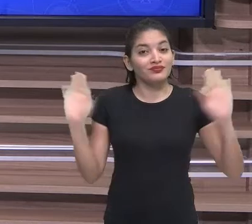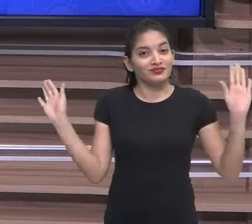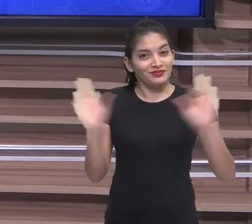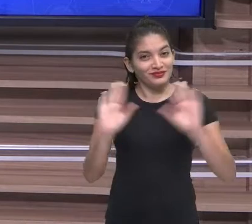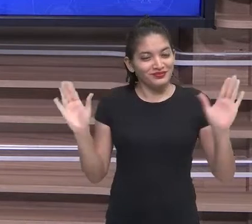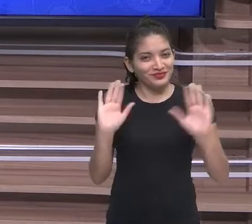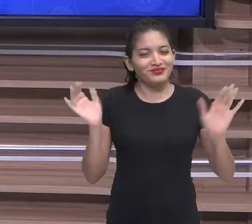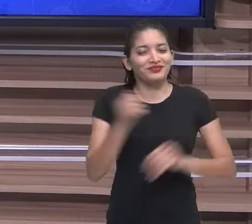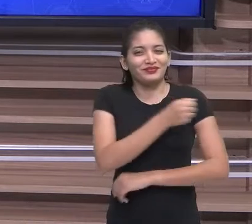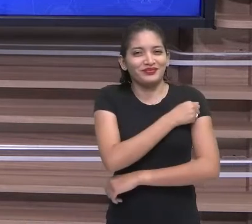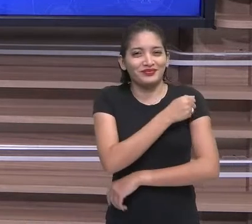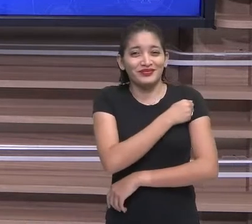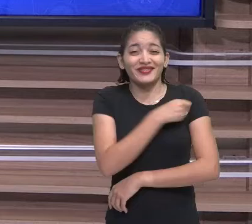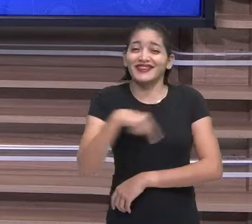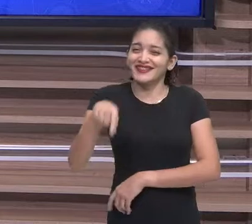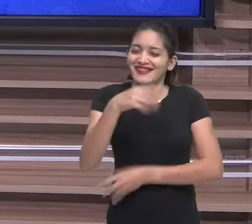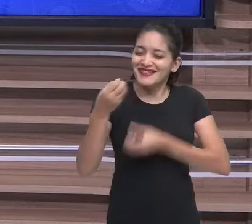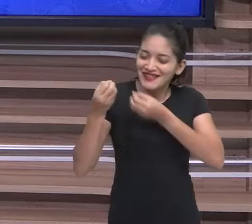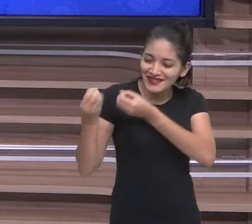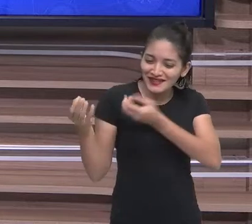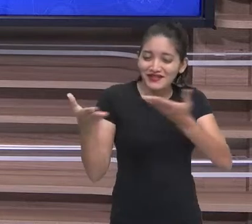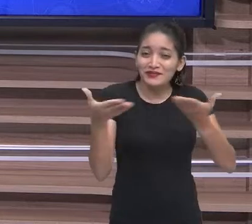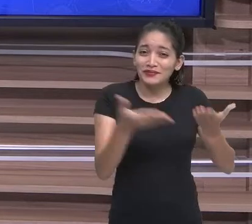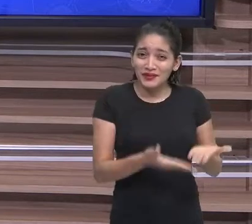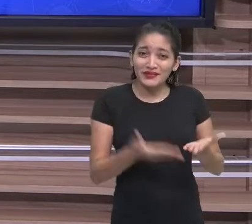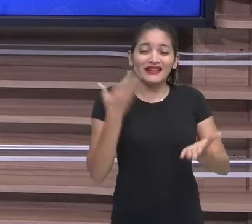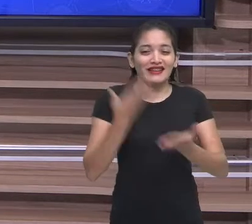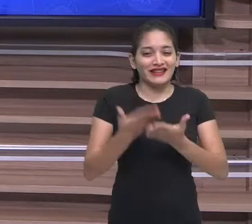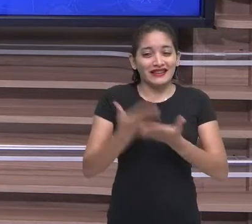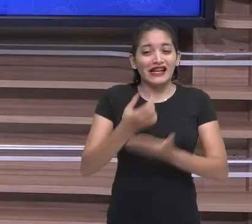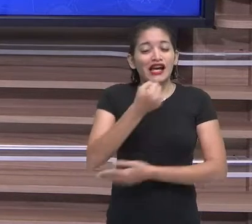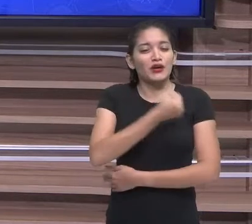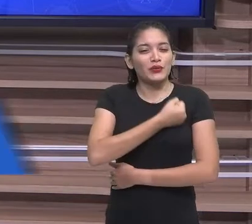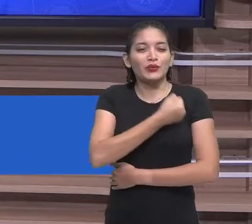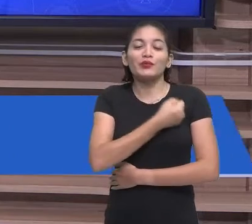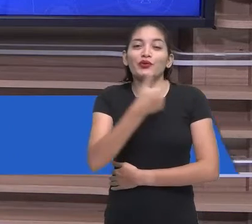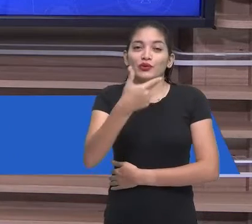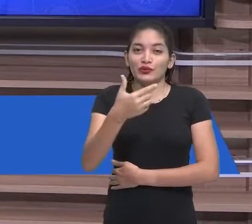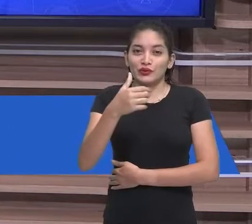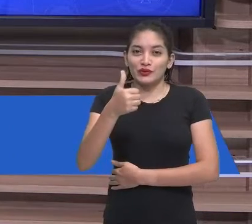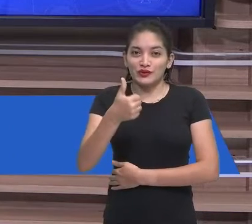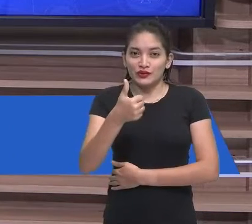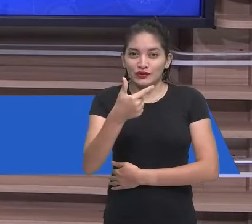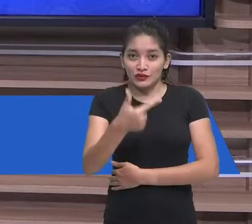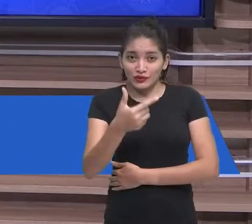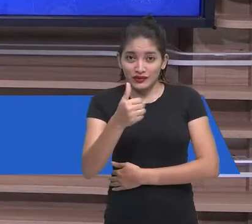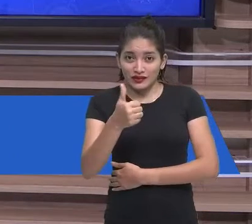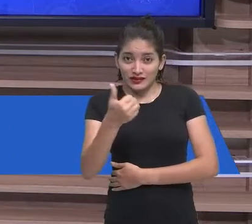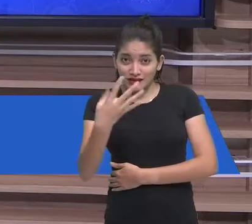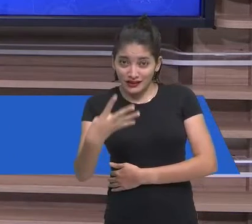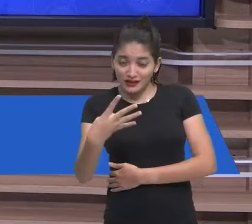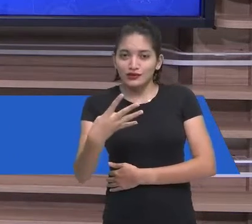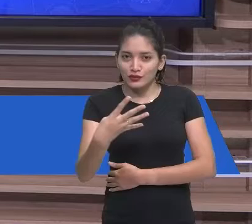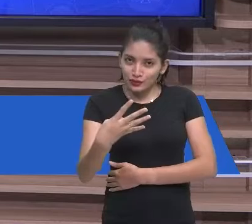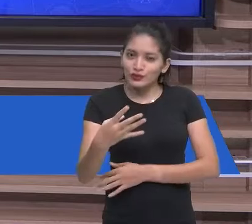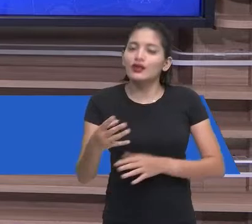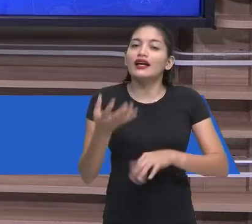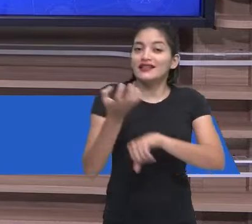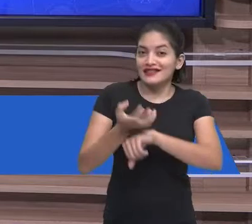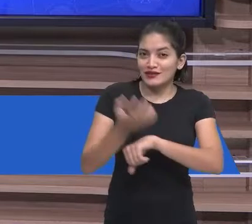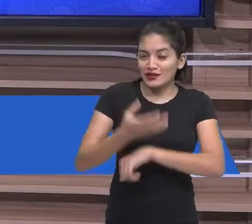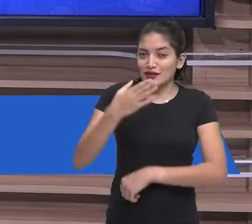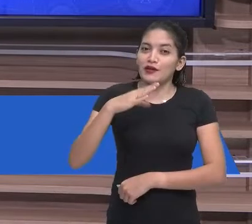Olá, meus queridos, sejam bem-vindos à nossa aula de número 214, Língua